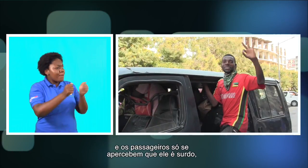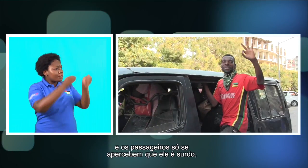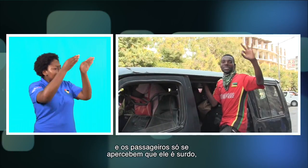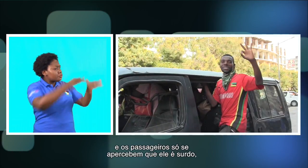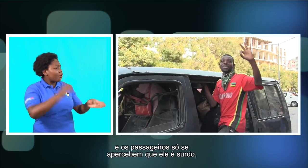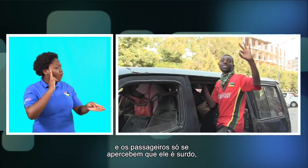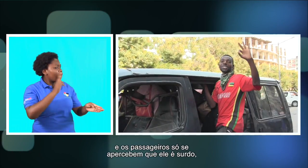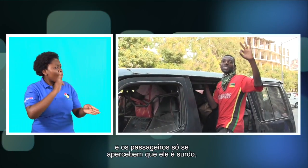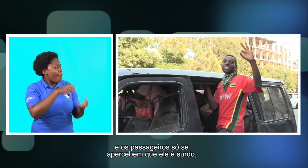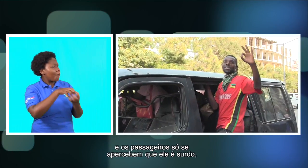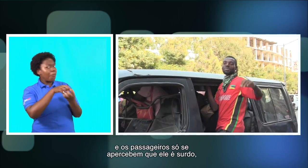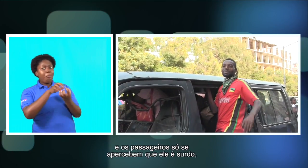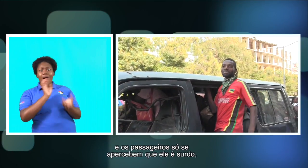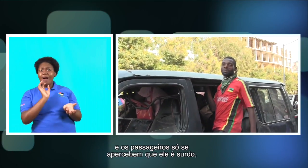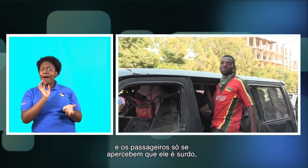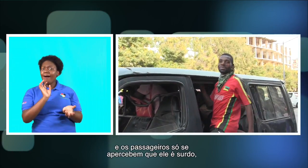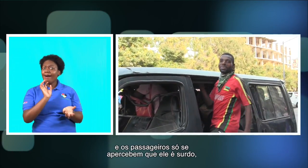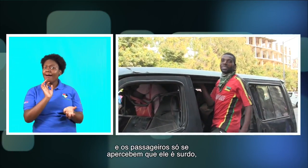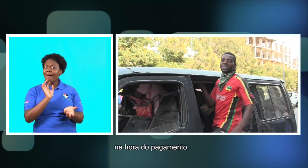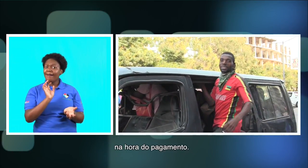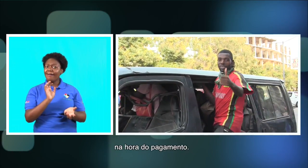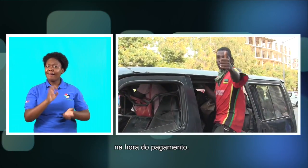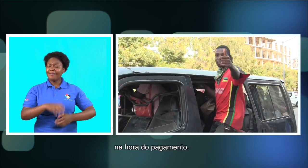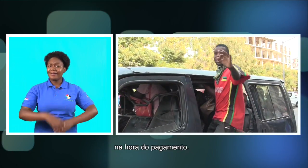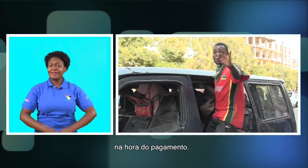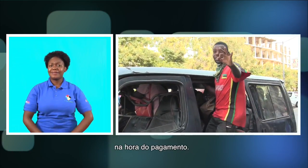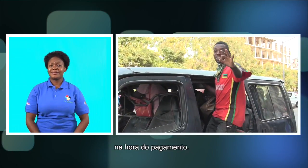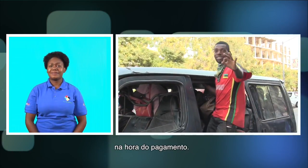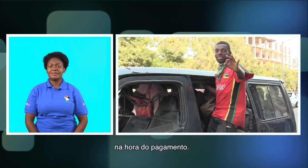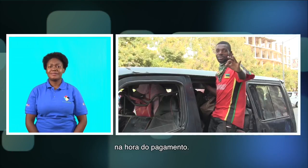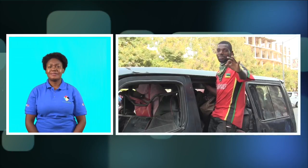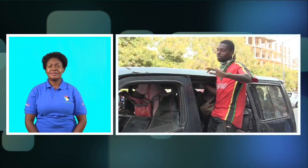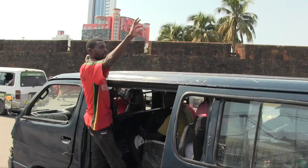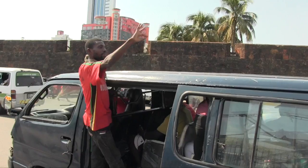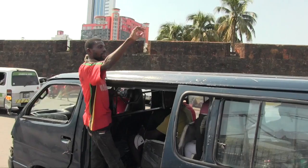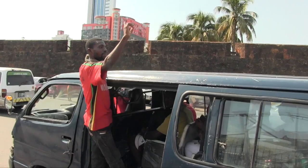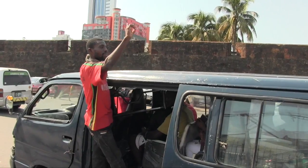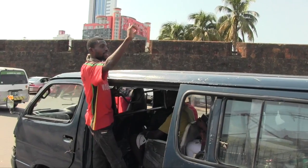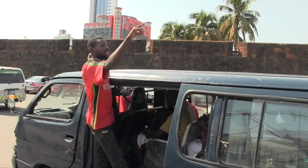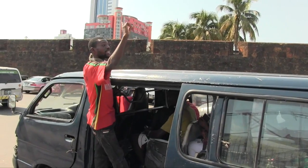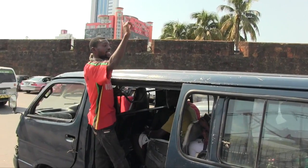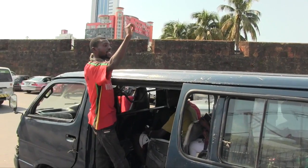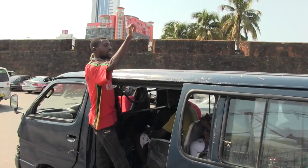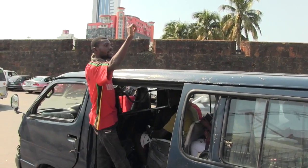rota e os passageiros só se apercebem que ele é surdo na hora do pagamento.